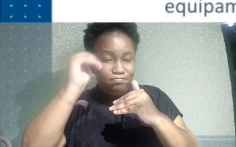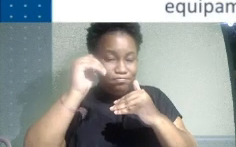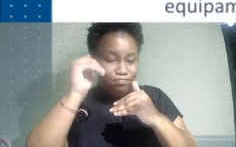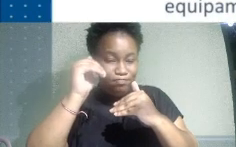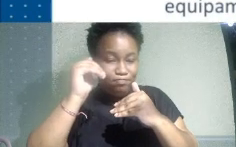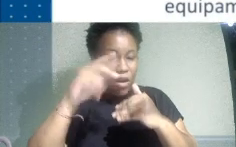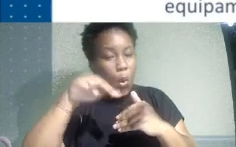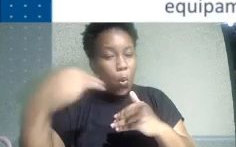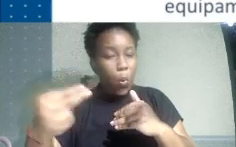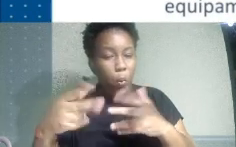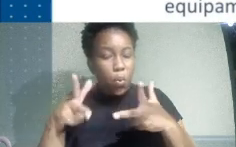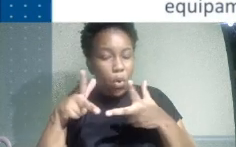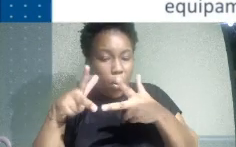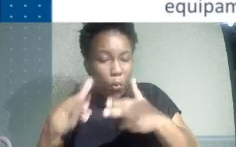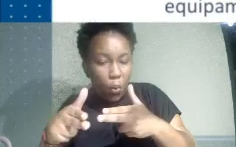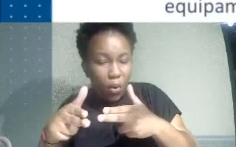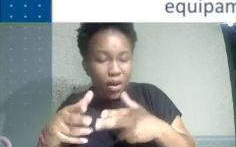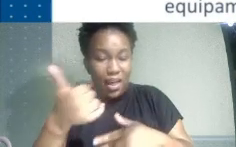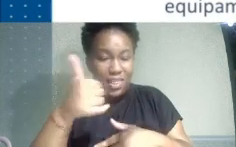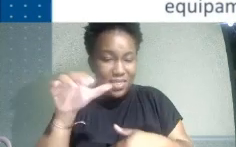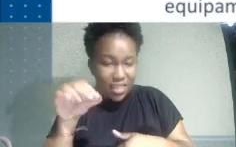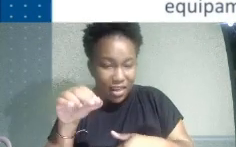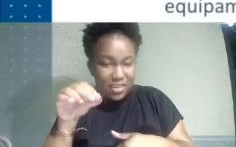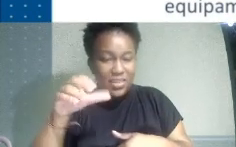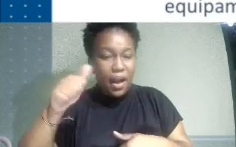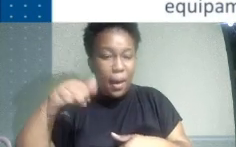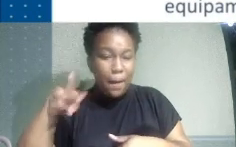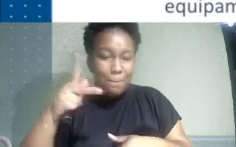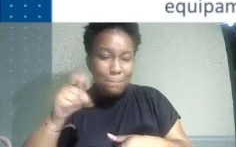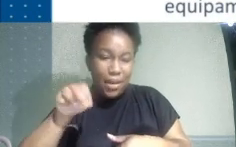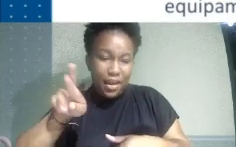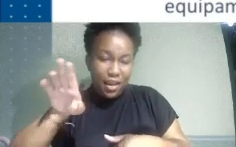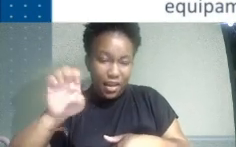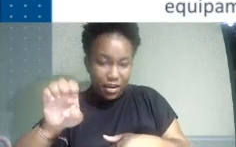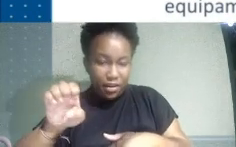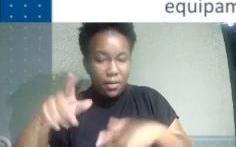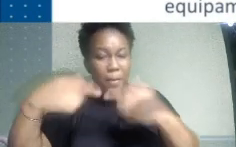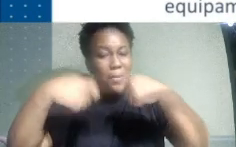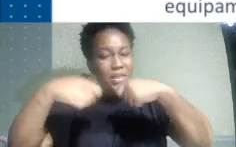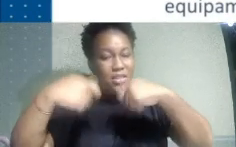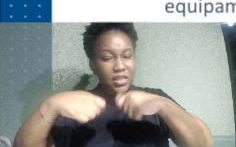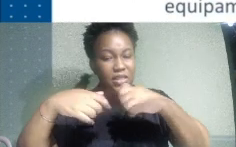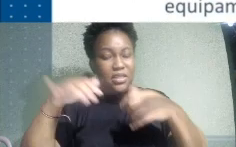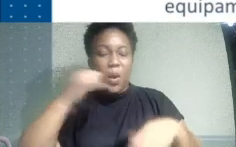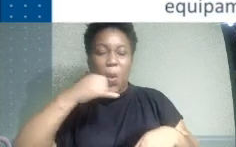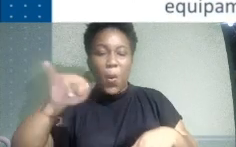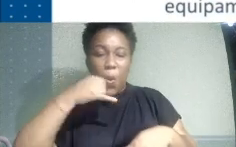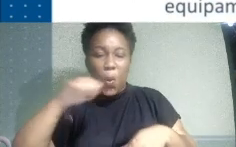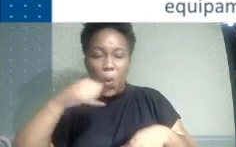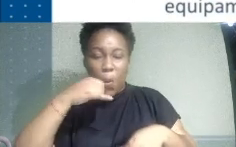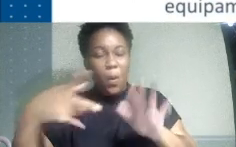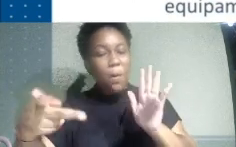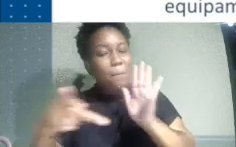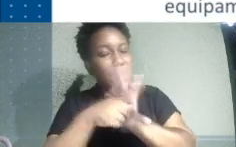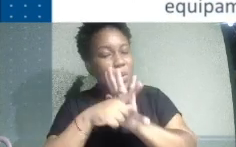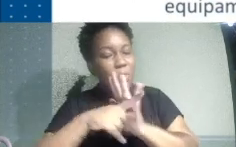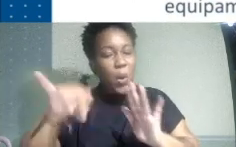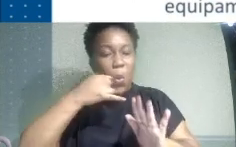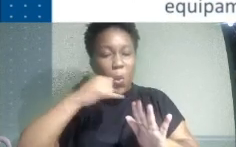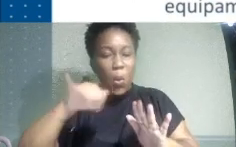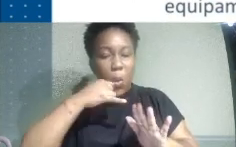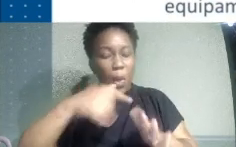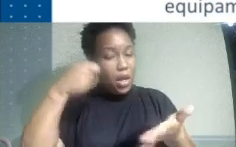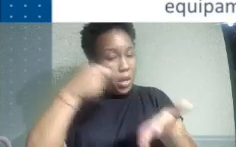ou igual, seja pelo menos 10 A, você precisa ter um circuito só para esse equipamento, tá? Isso é exigido